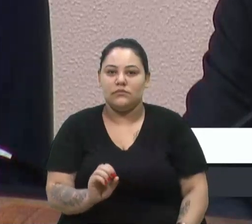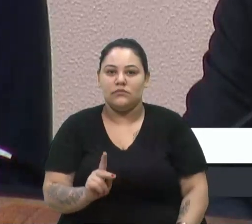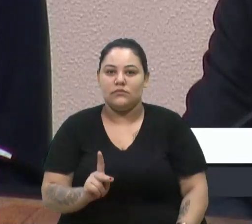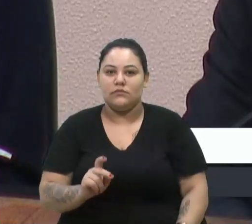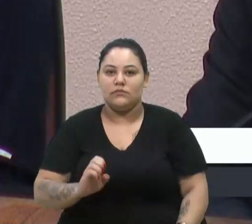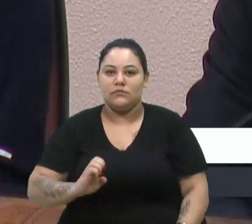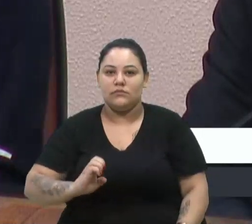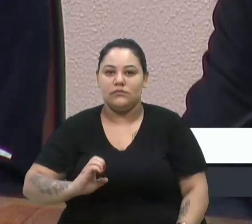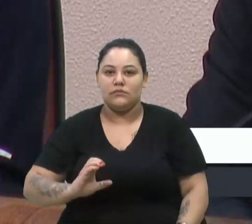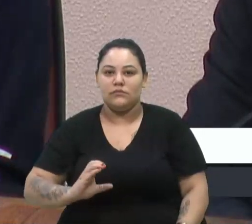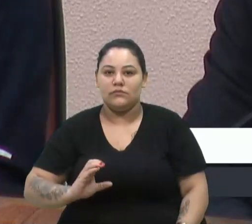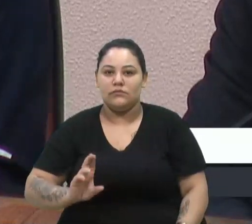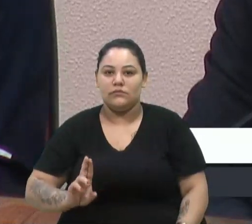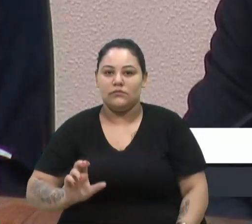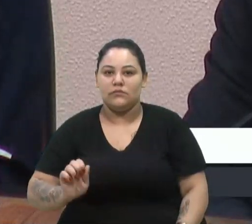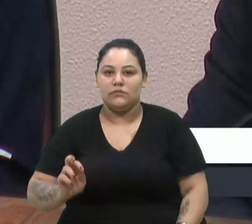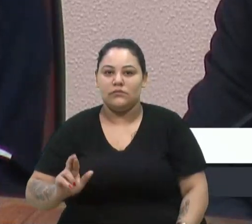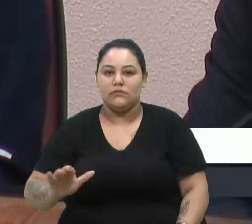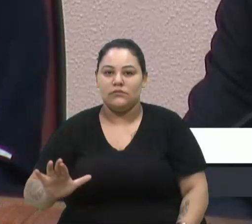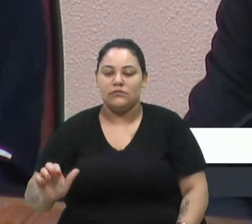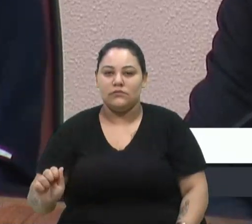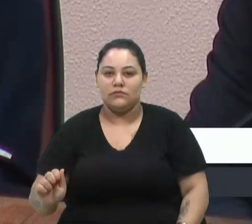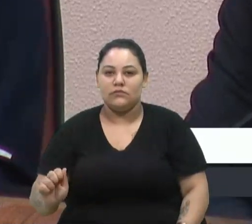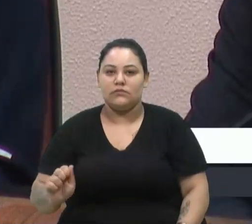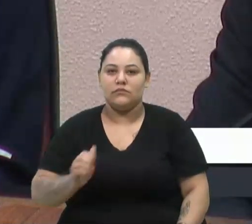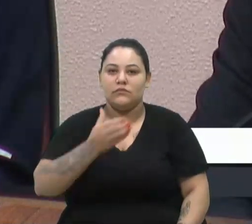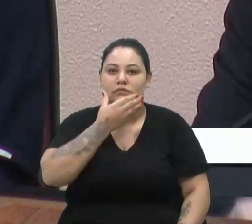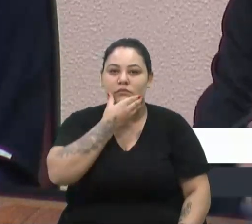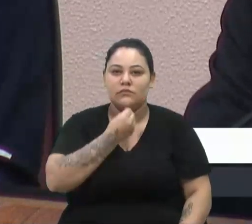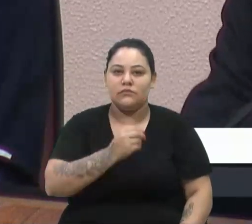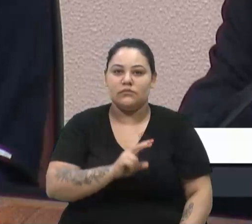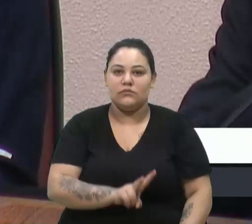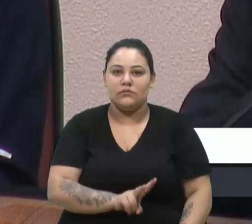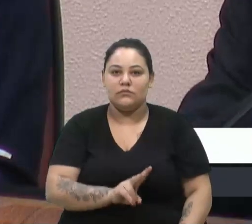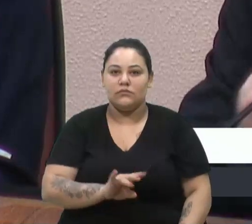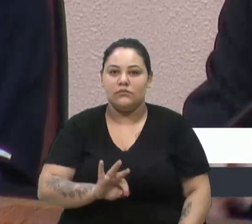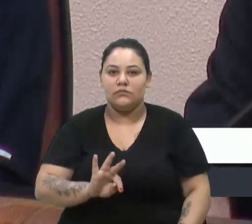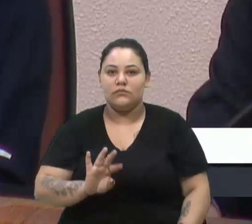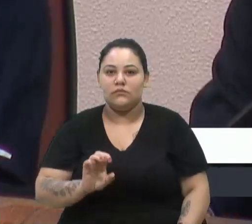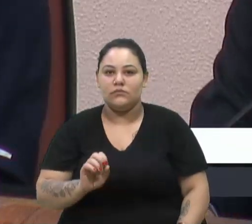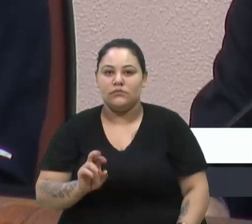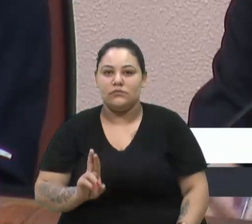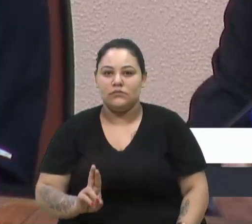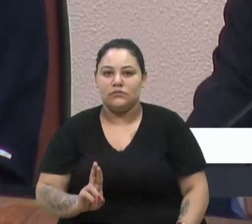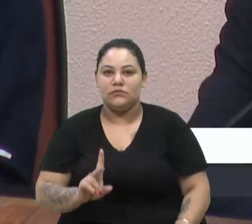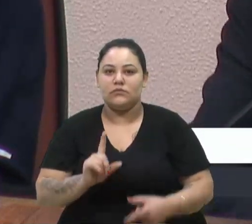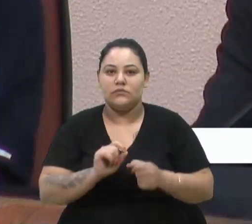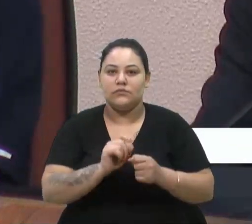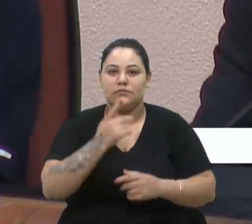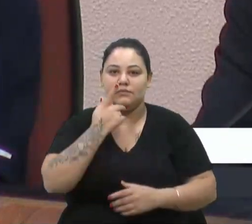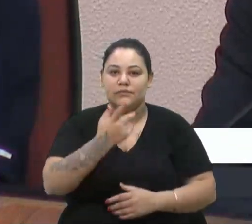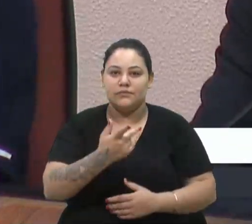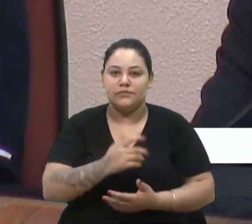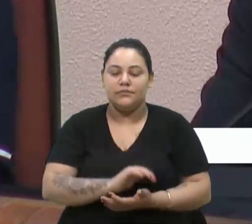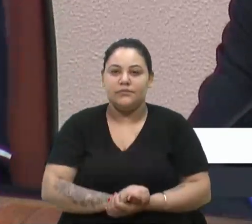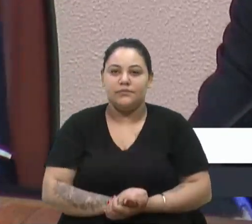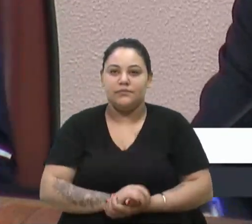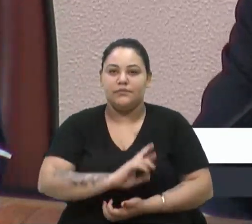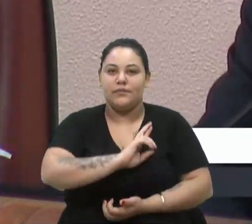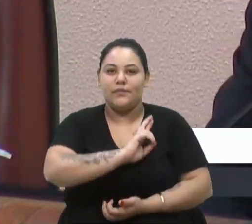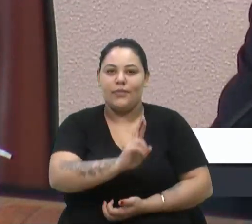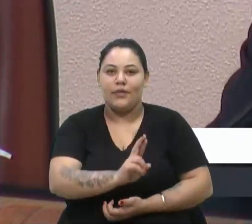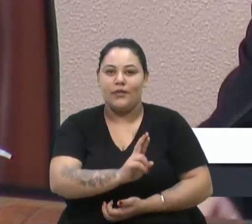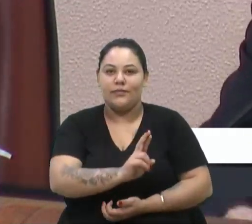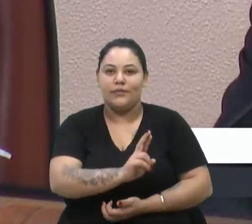da efaserra Victor Davi moter para fazer o uso da palavra em nome dos